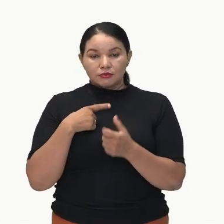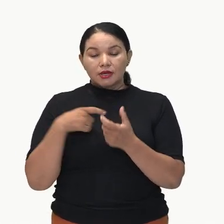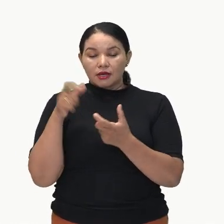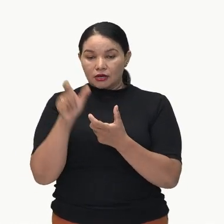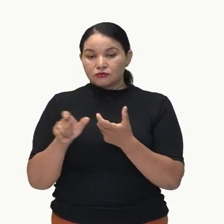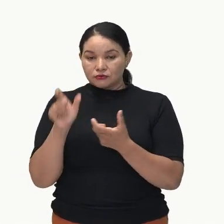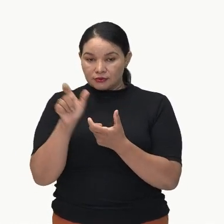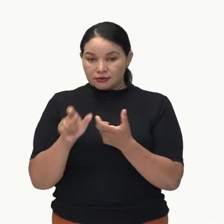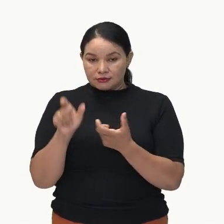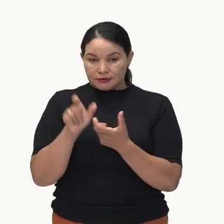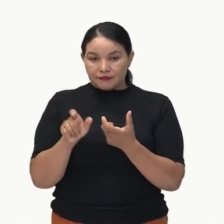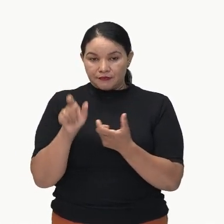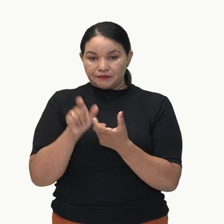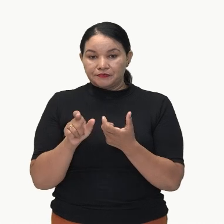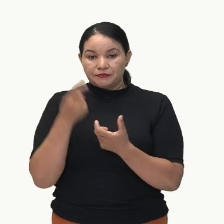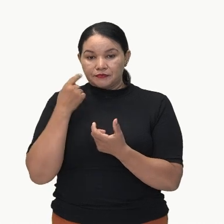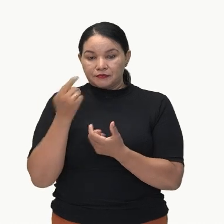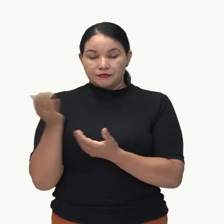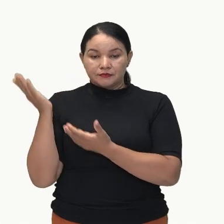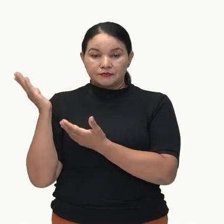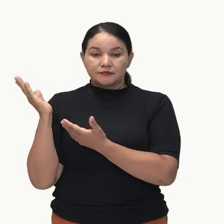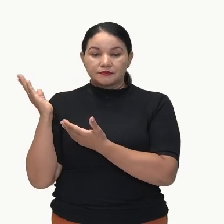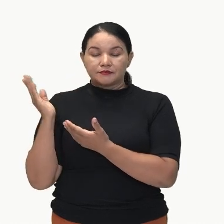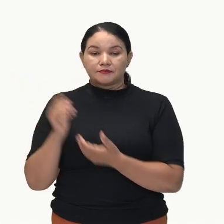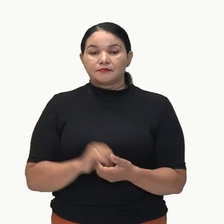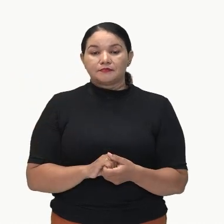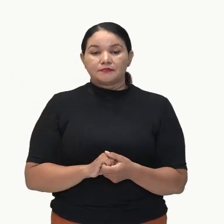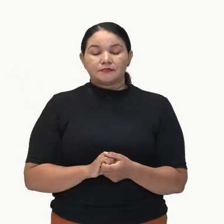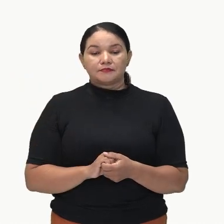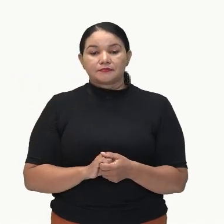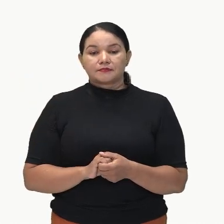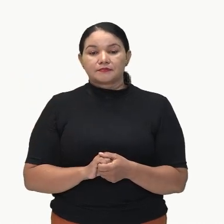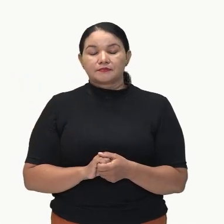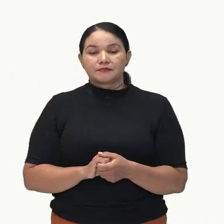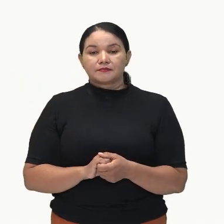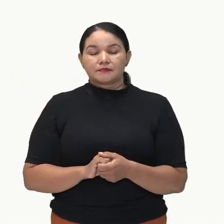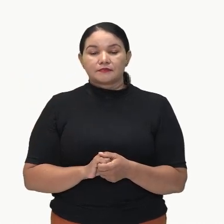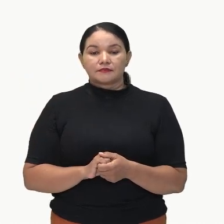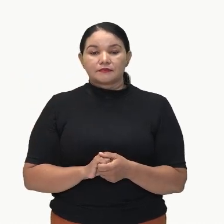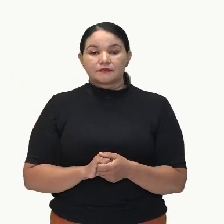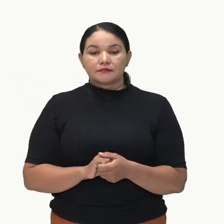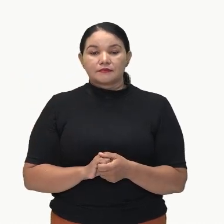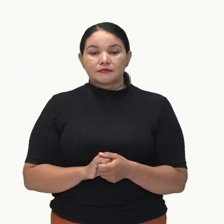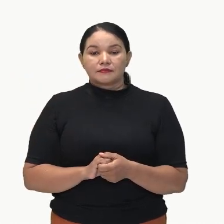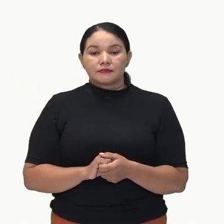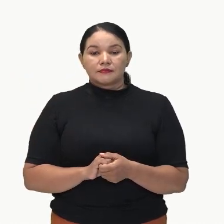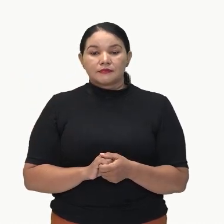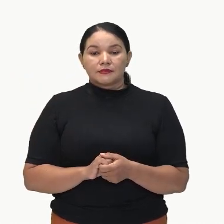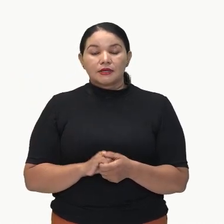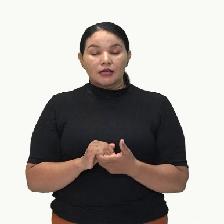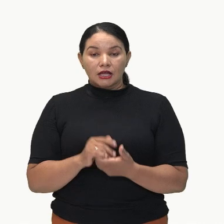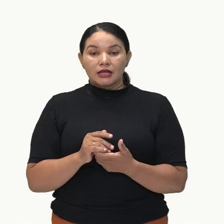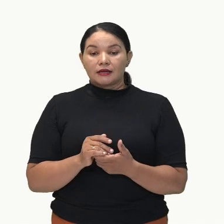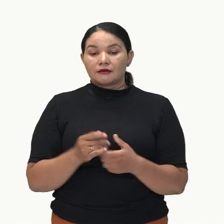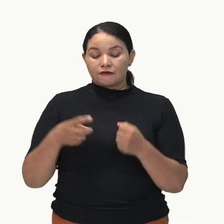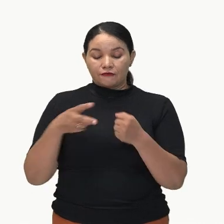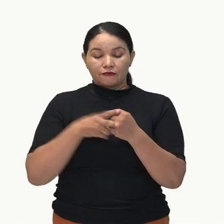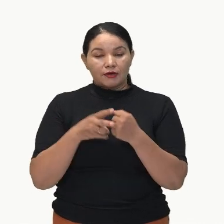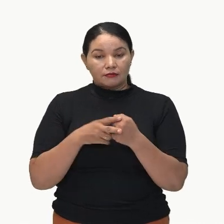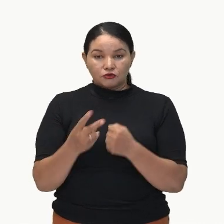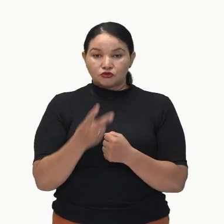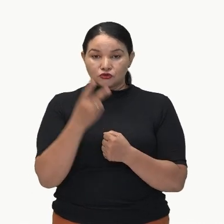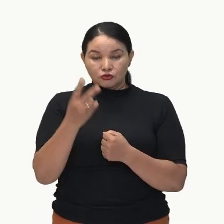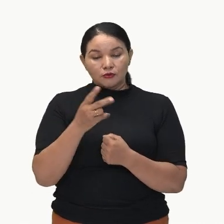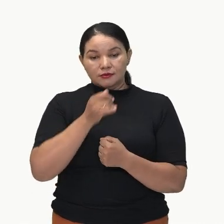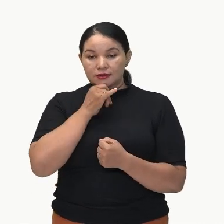né, do pretérito indefinido irregular. E aqui nós temos 2 exemplos de verbo.